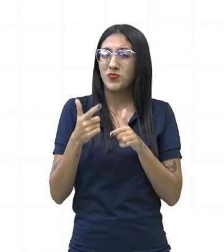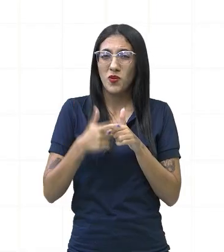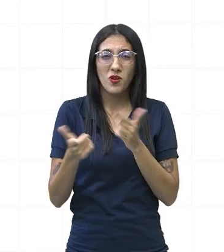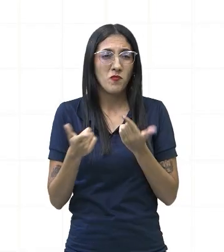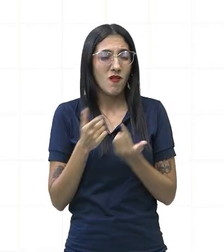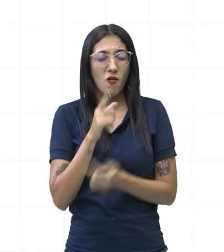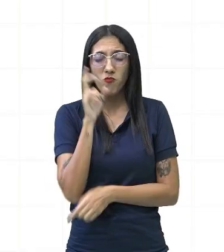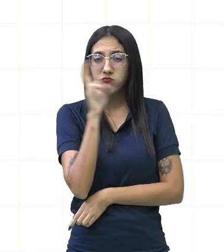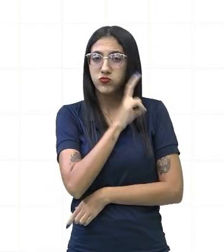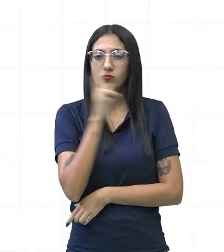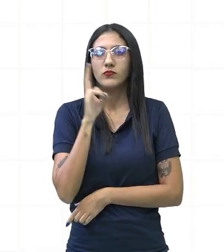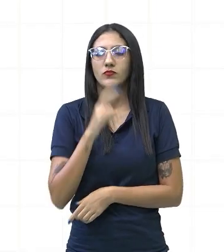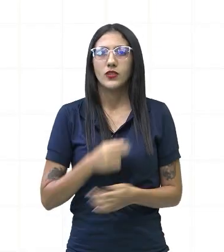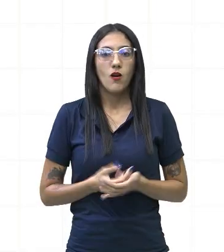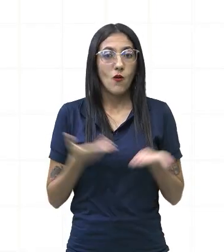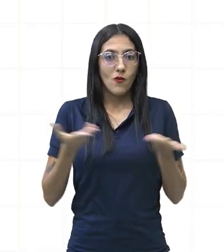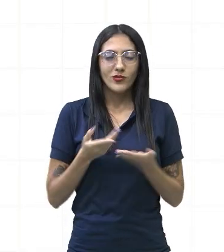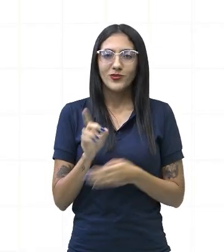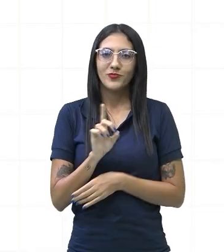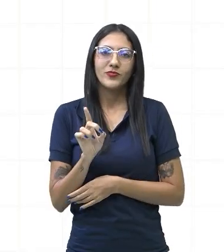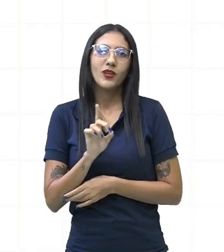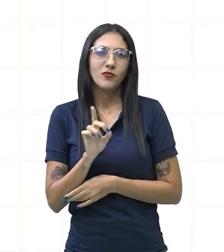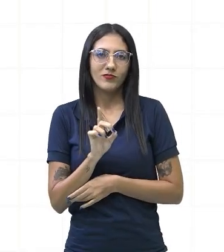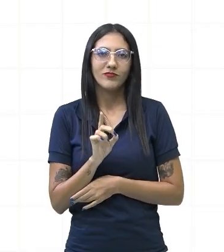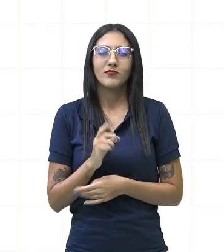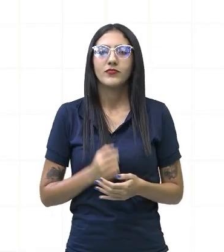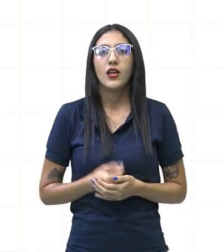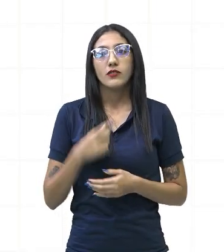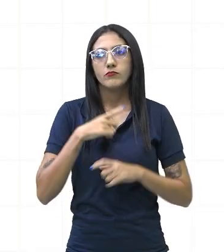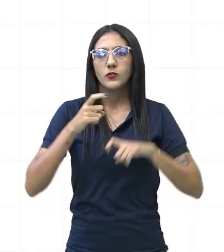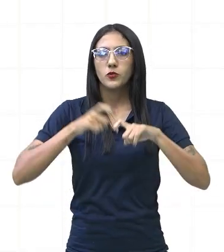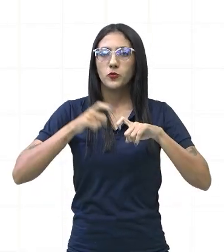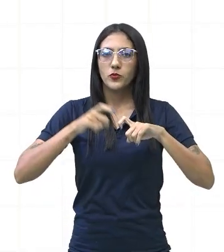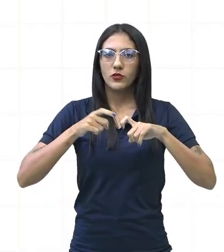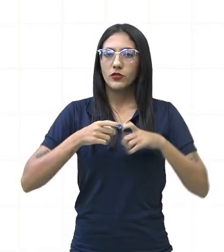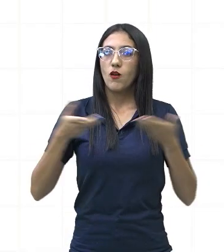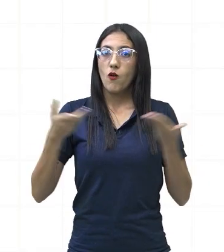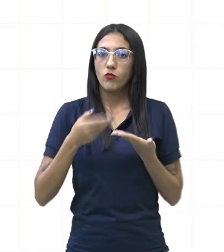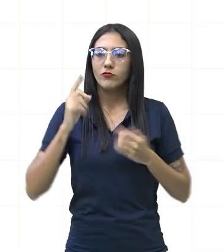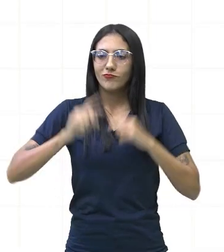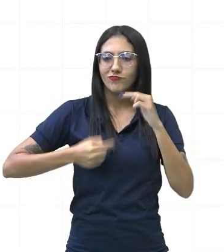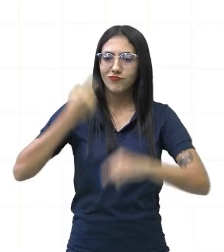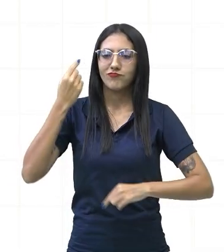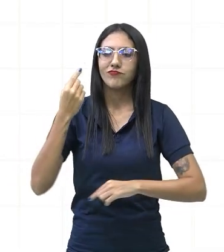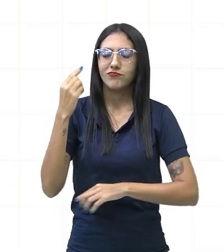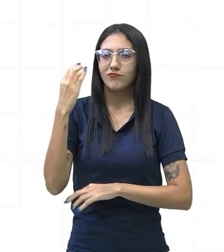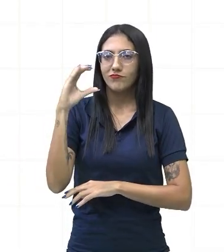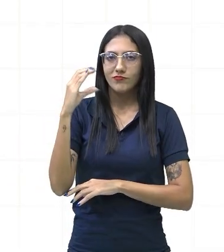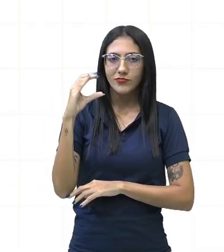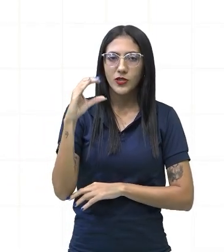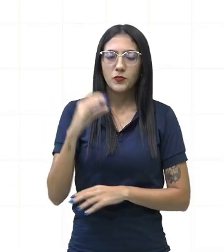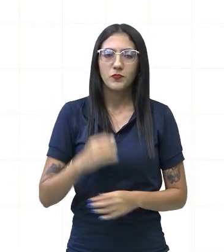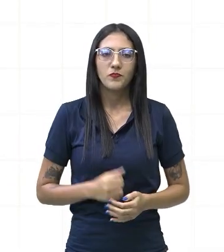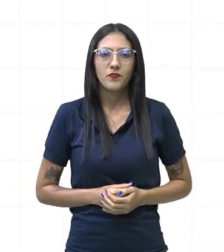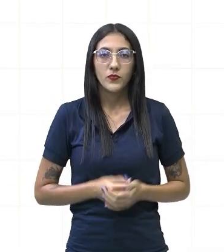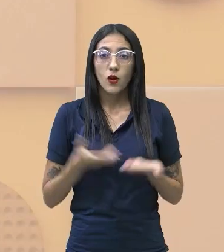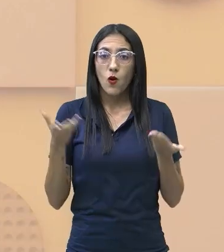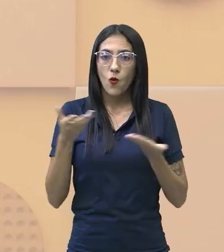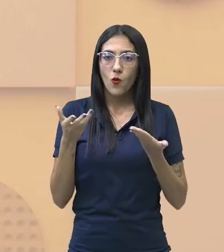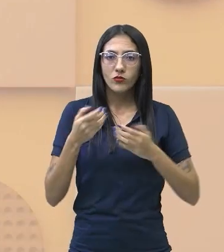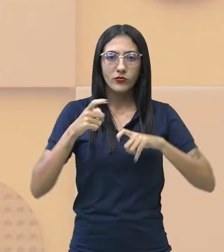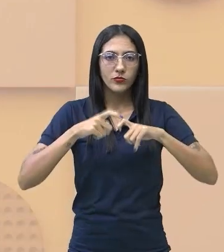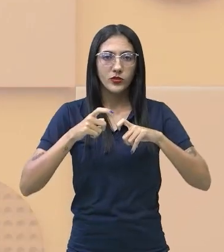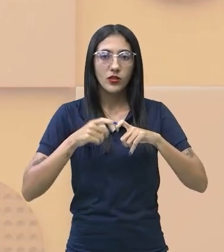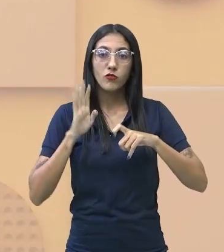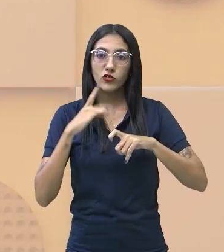graves. Hoje em dia, não. Até mesmo essa questão do hospital, não é mesmo? A ciência evoluiu tanto que hoje os hospitais, eles têm